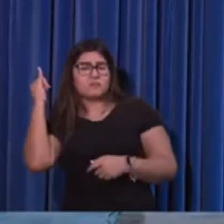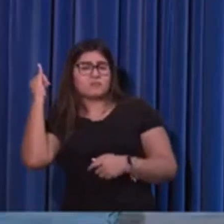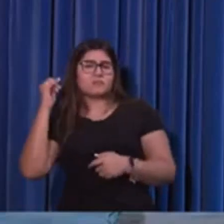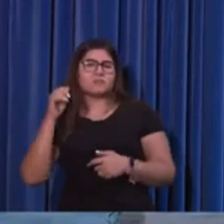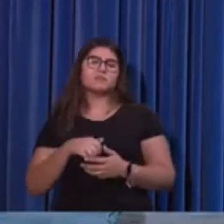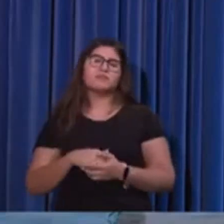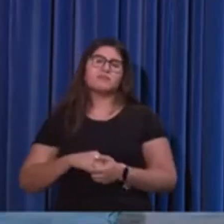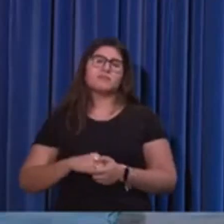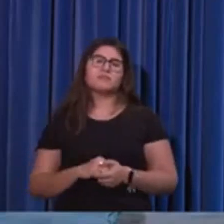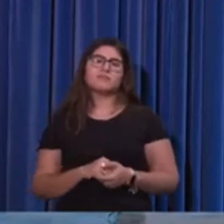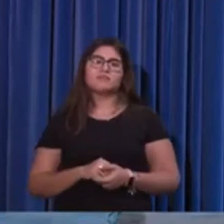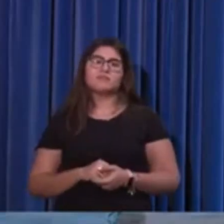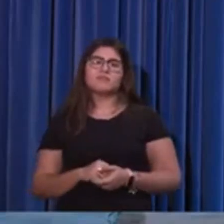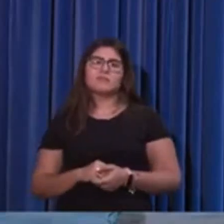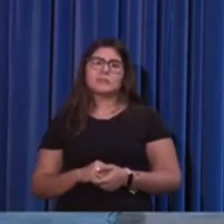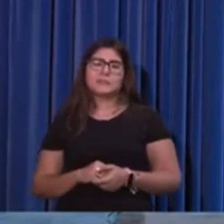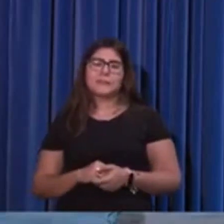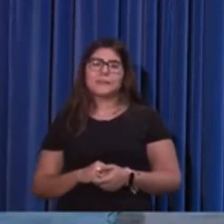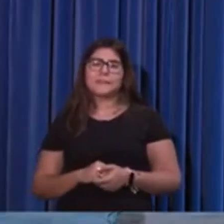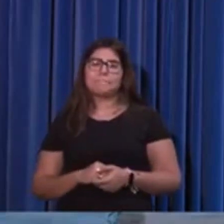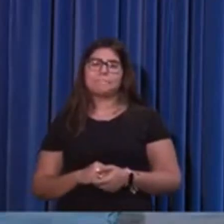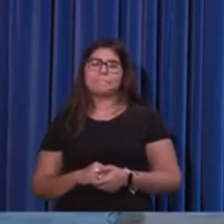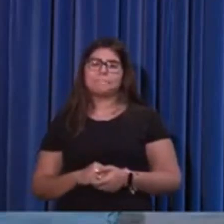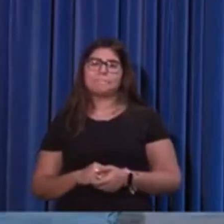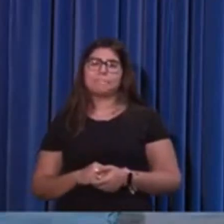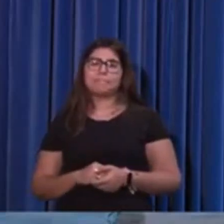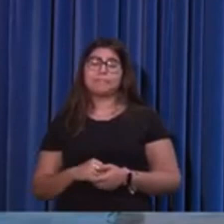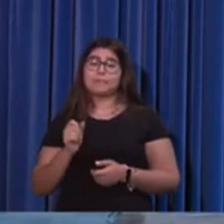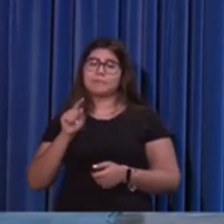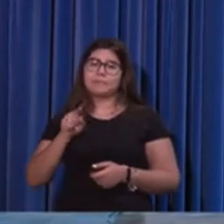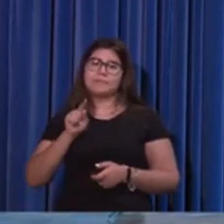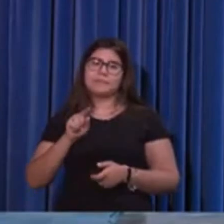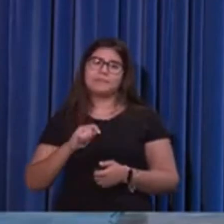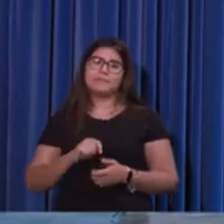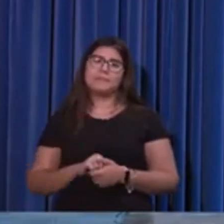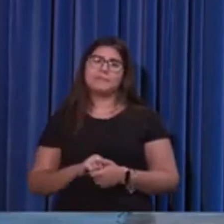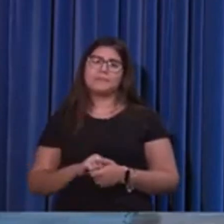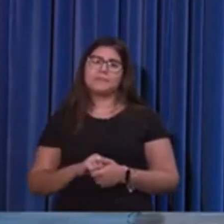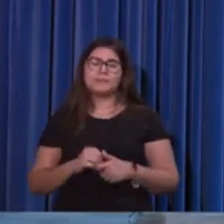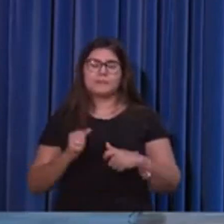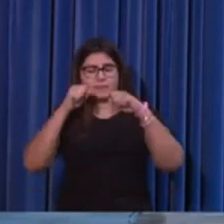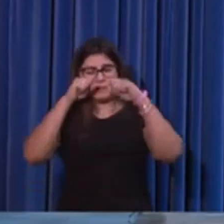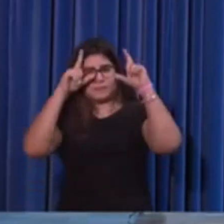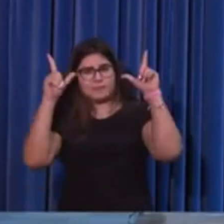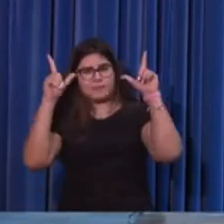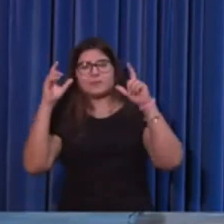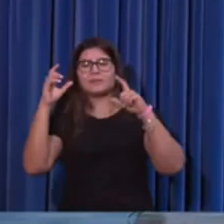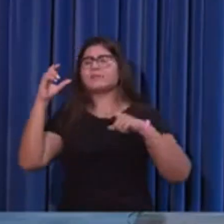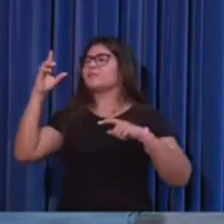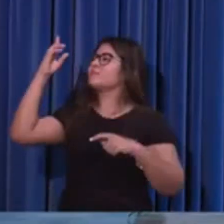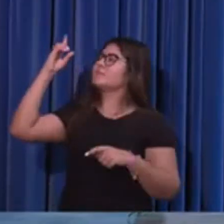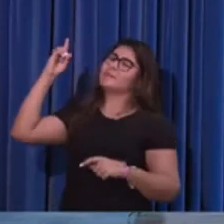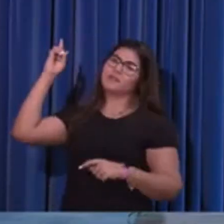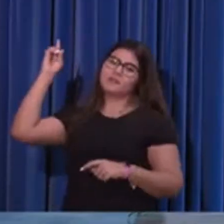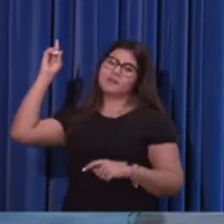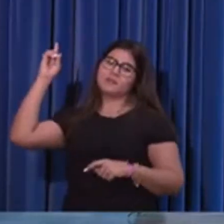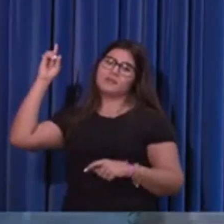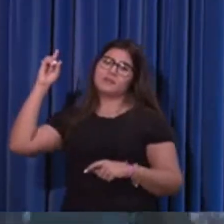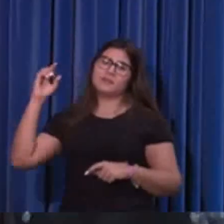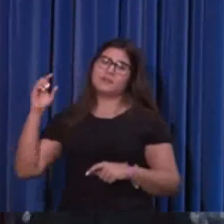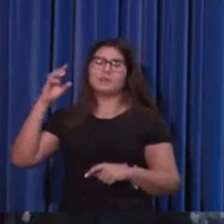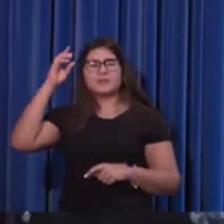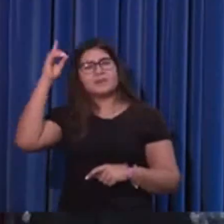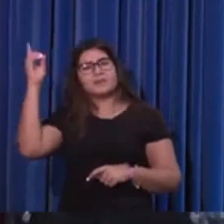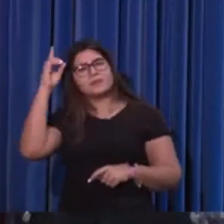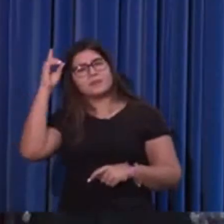coisa que você possa fazer. Você, ao ser despertado pela palavra de Deus,